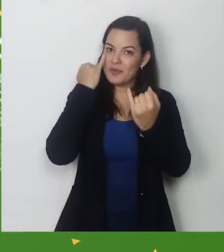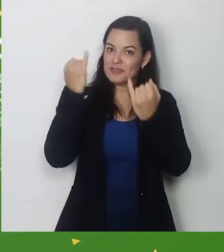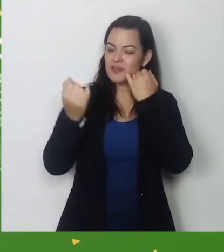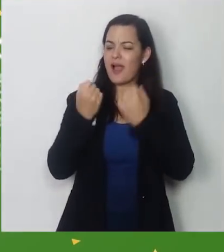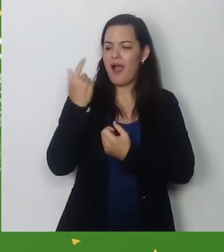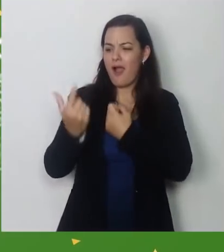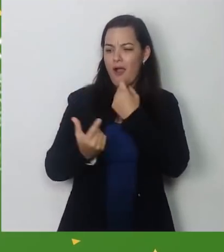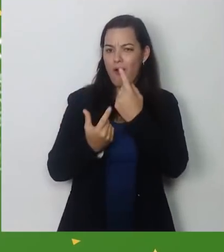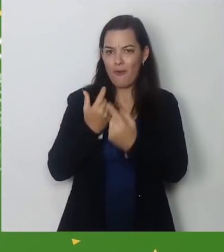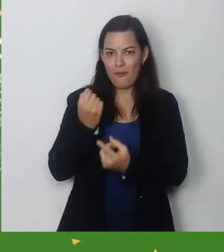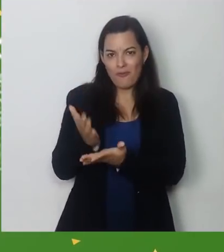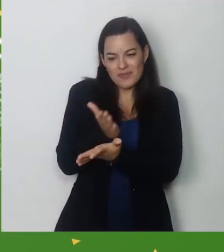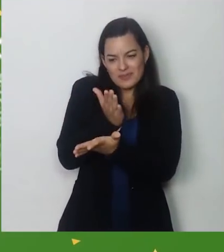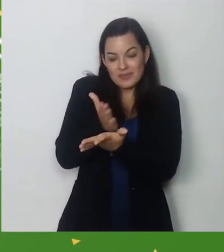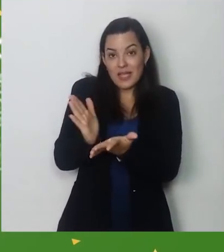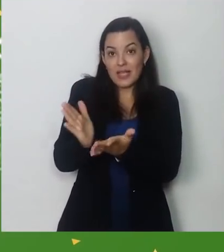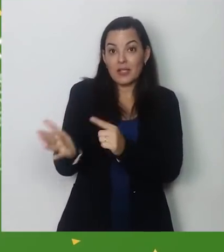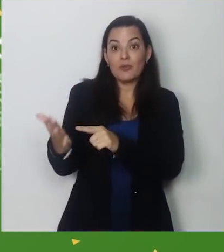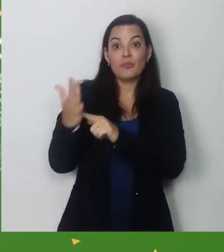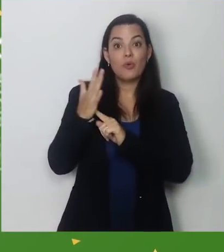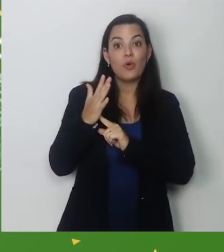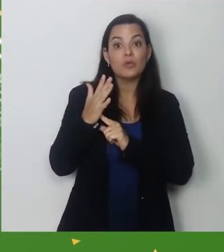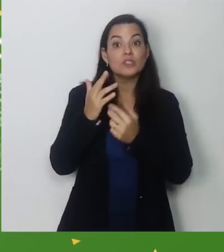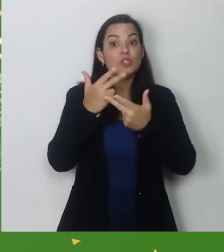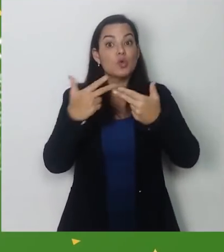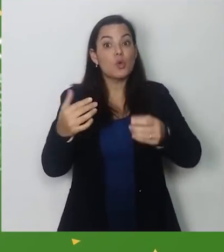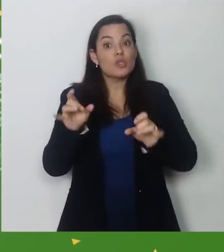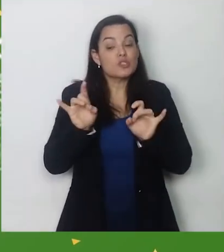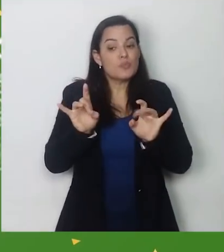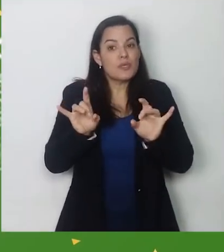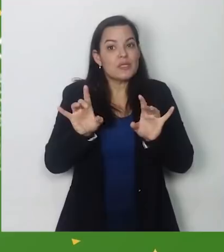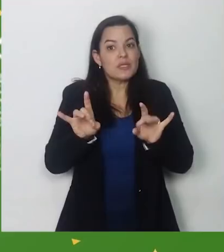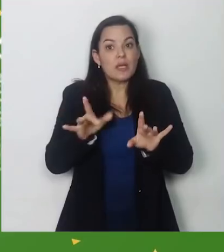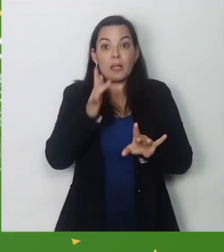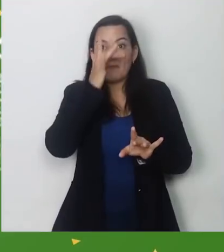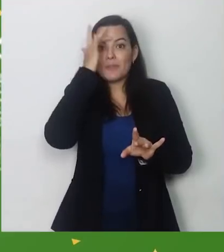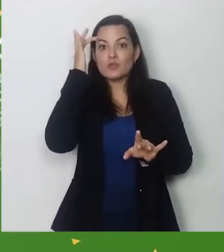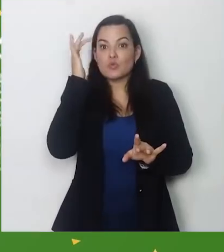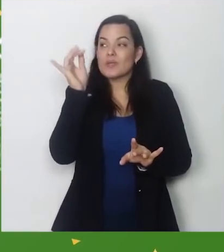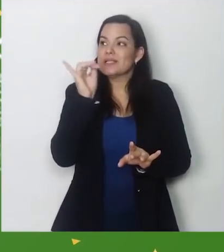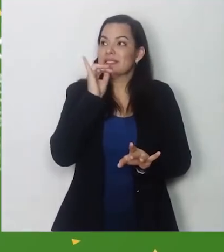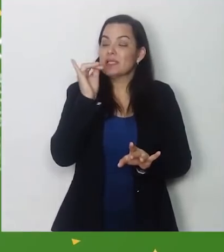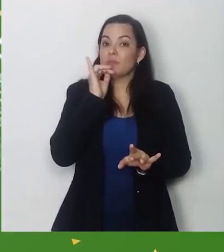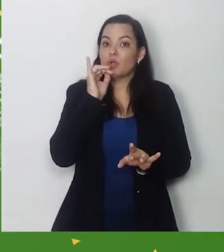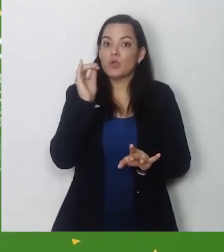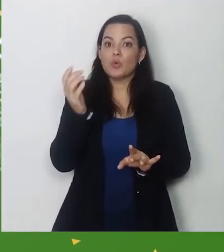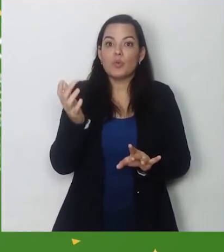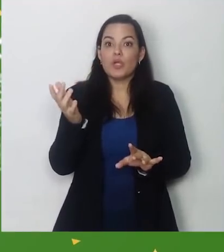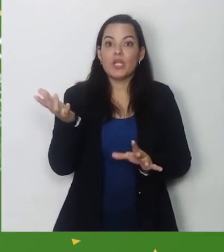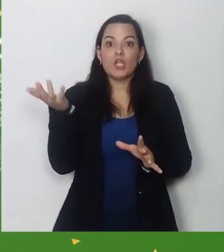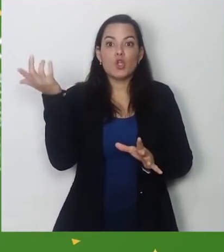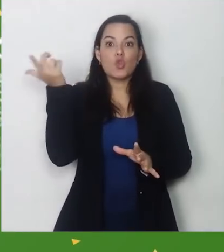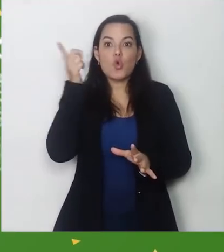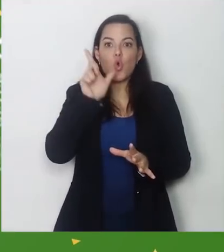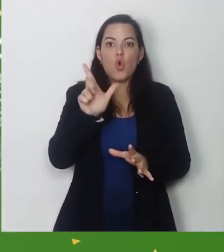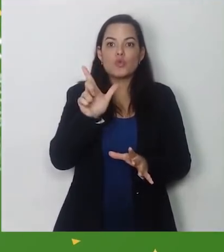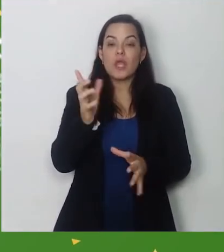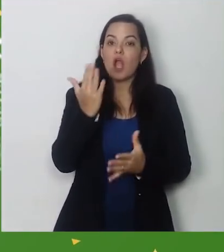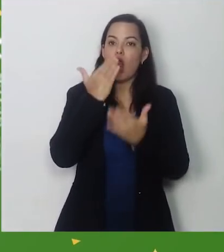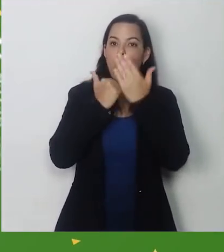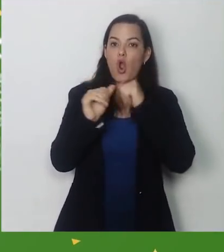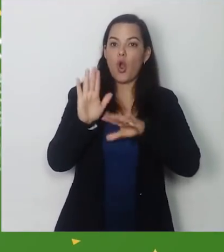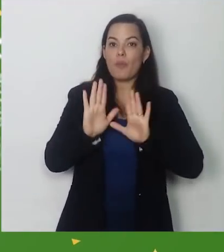mostram componentes específicos que pessoas que são intolerantes a esse consumo precisam